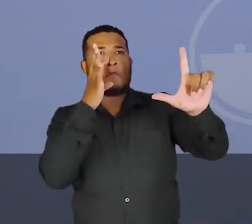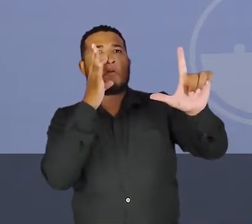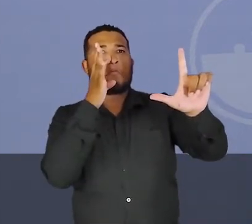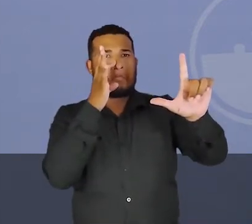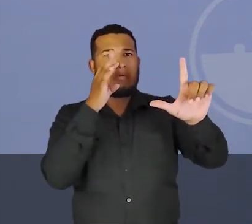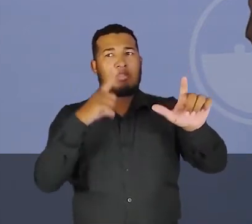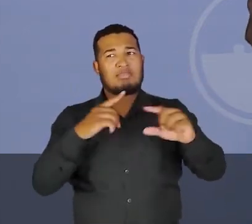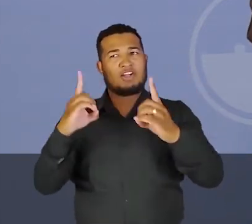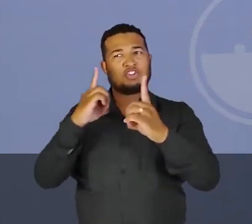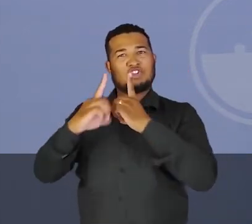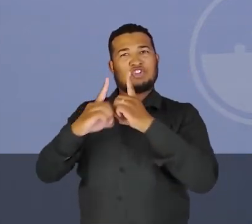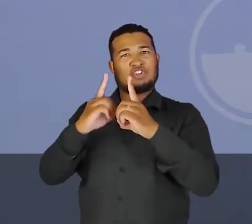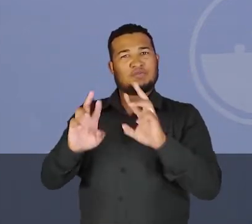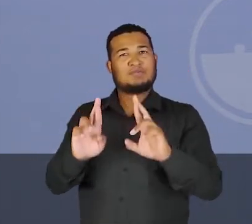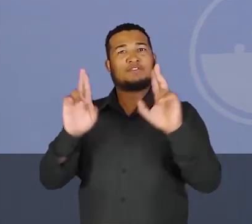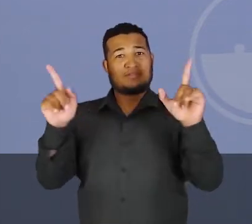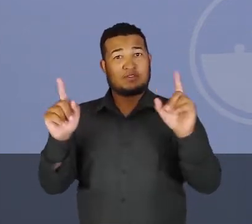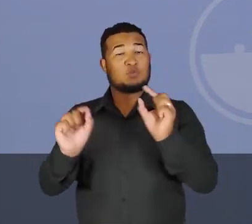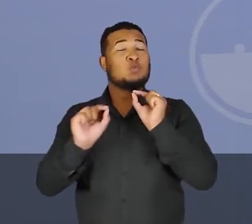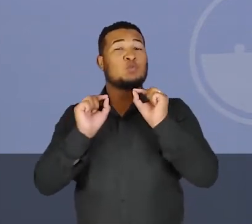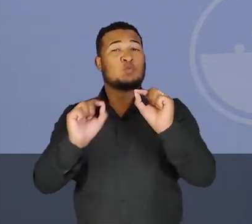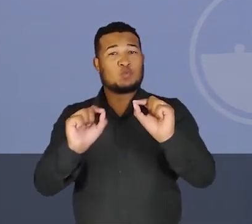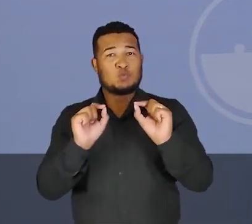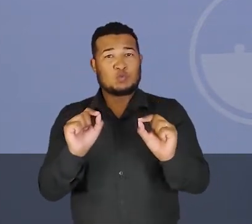outra dinâmica, tá,